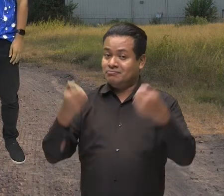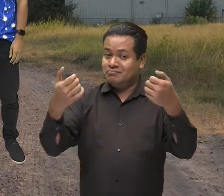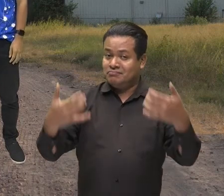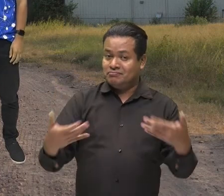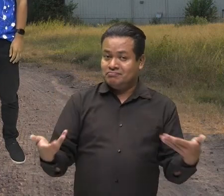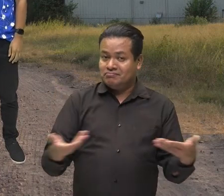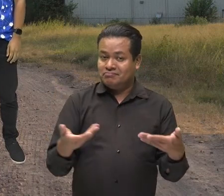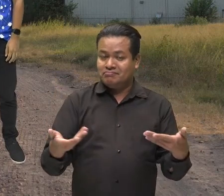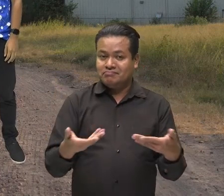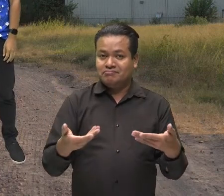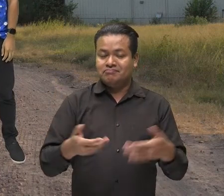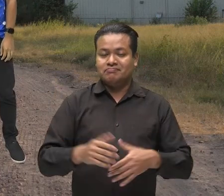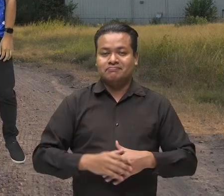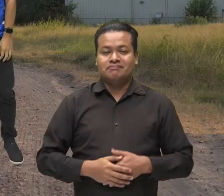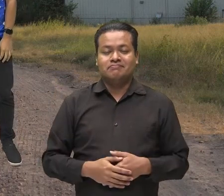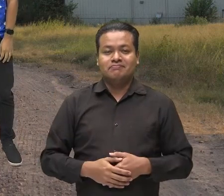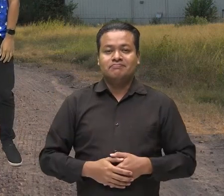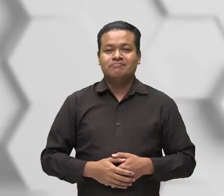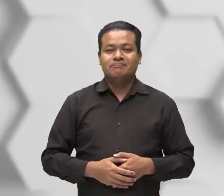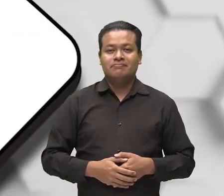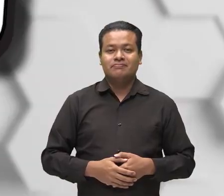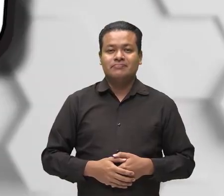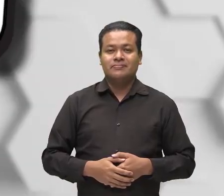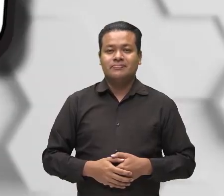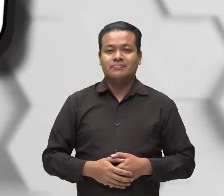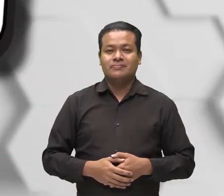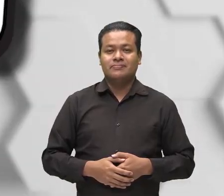sobre a questão dos imigrantes. Vamos ver.